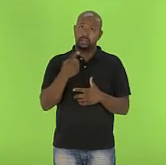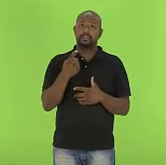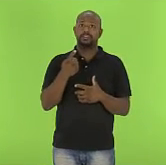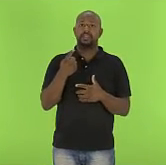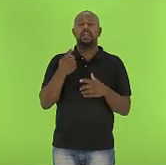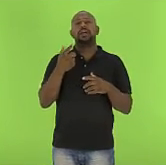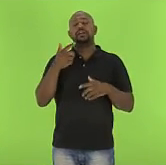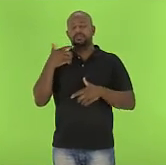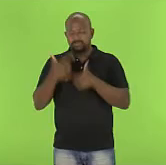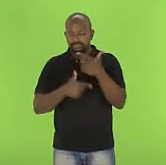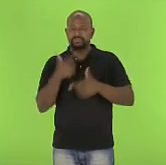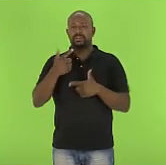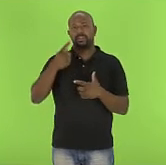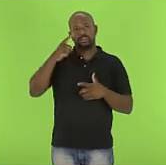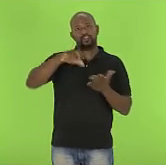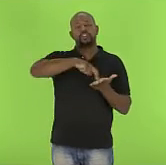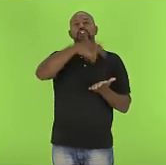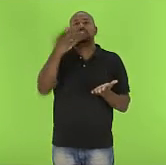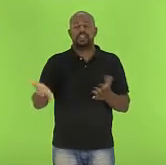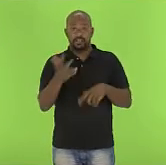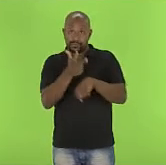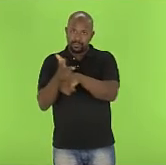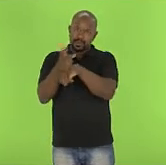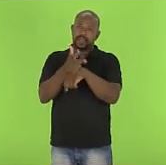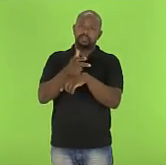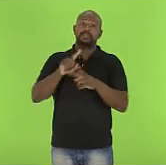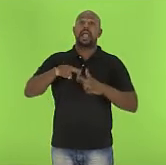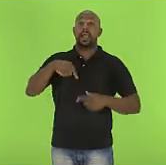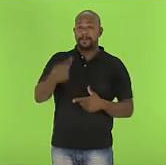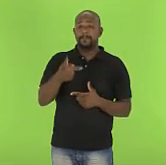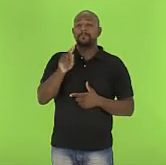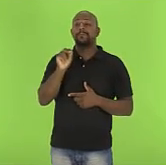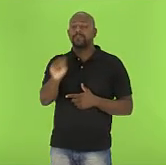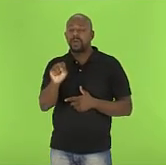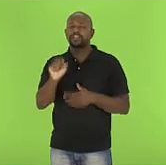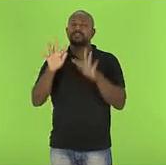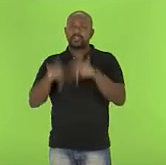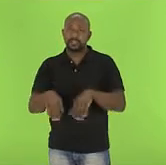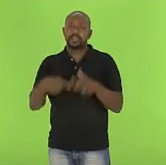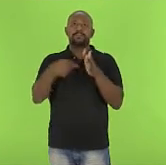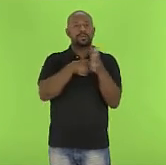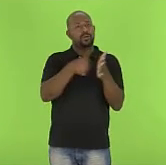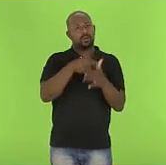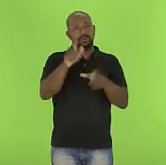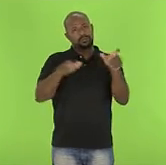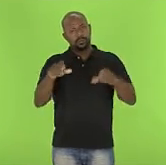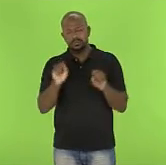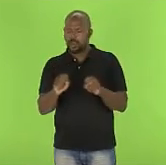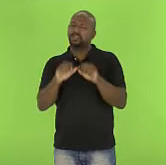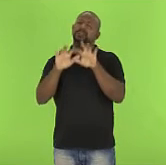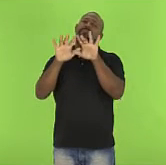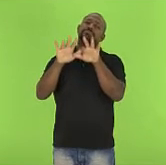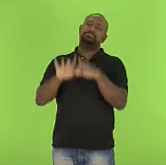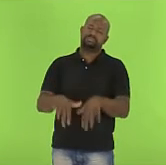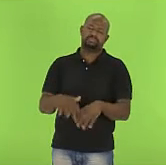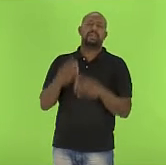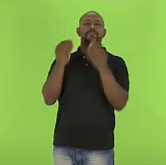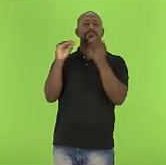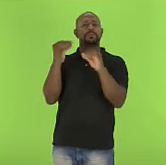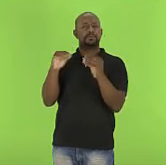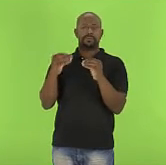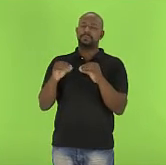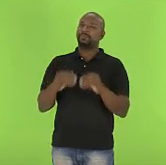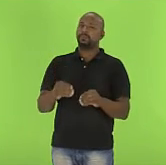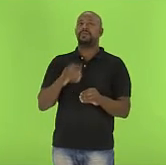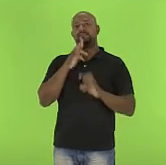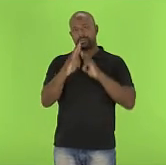A nossa diária de filmagem, que foi emocionante. Após a finalização, as perguntas do público. Então, vocês podem escrever perguntas